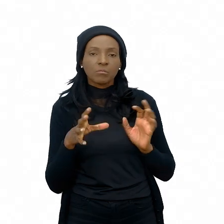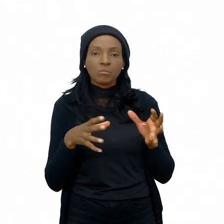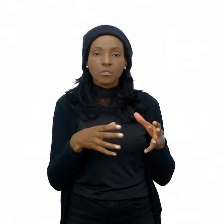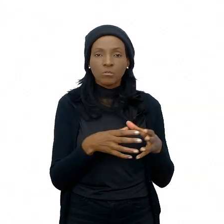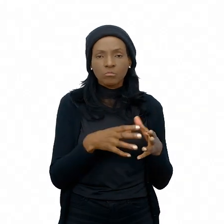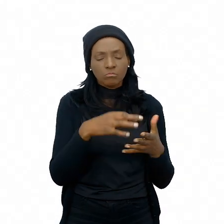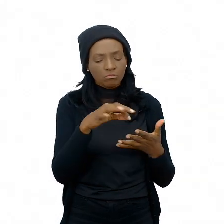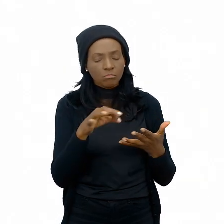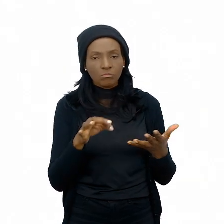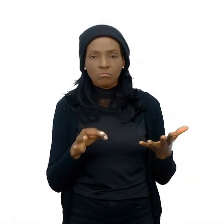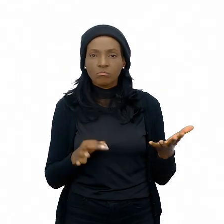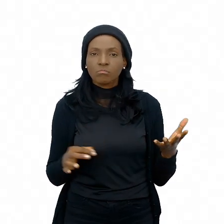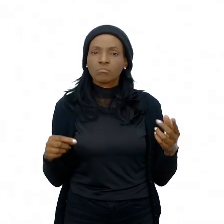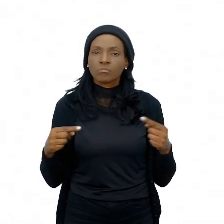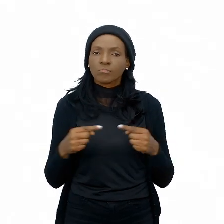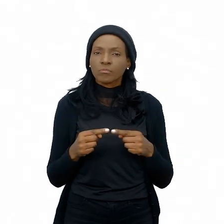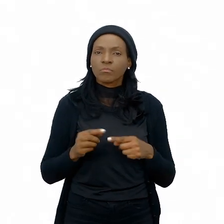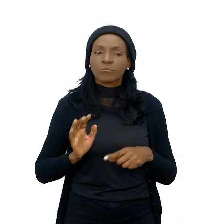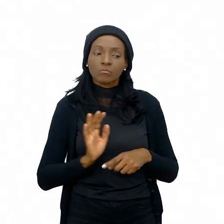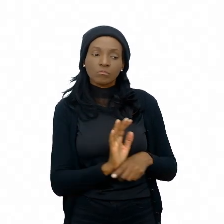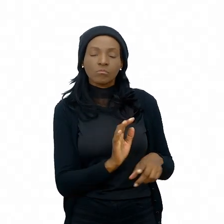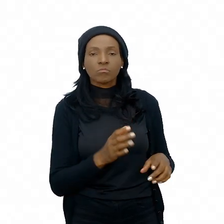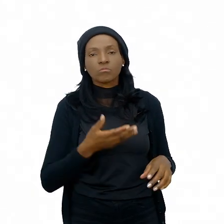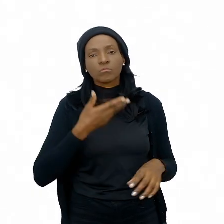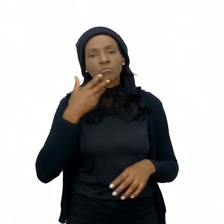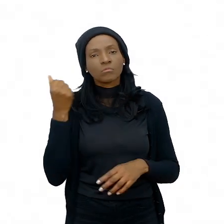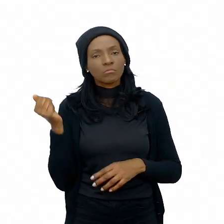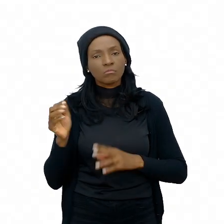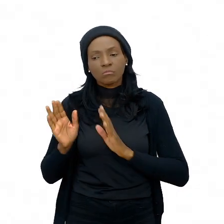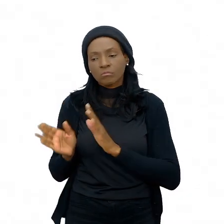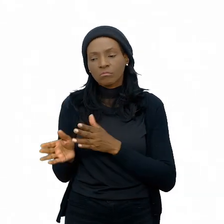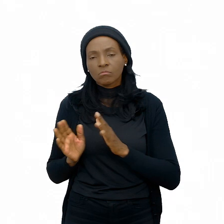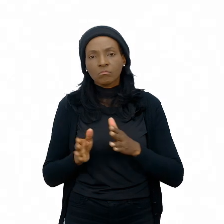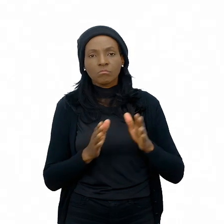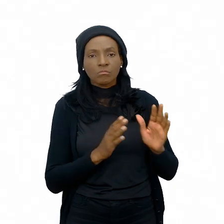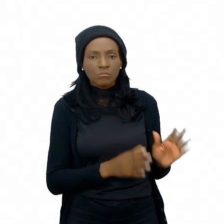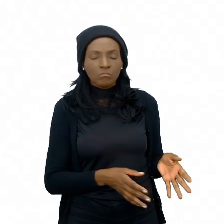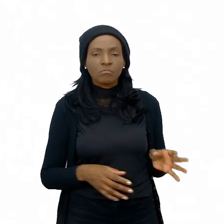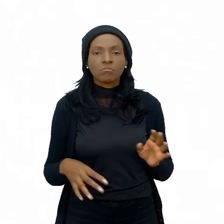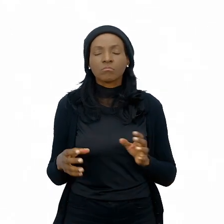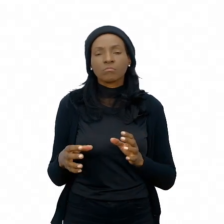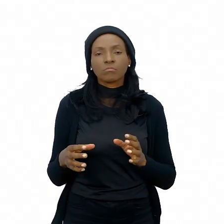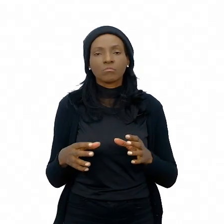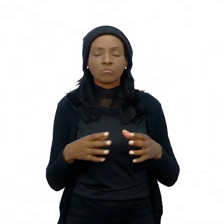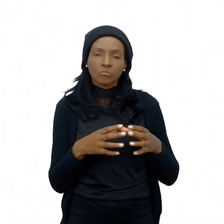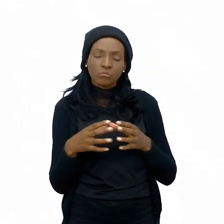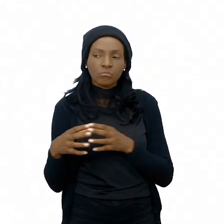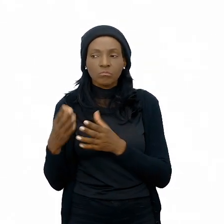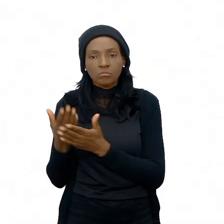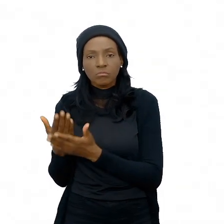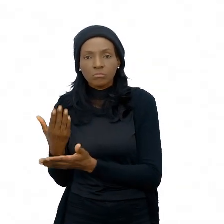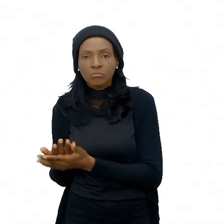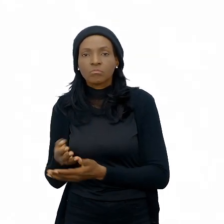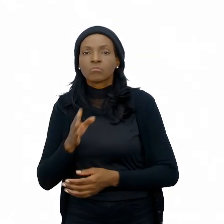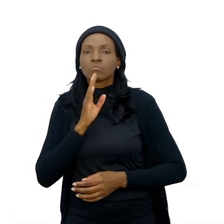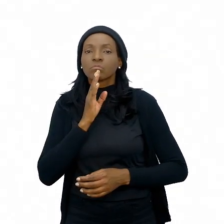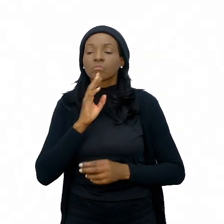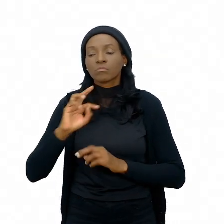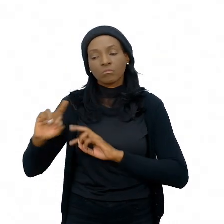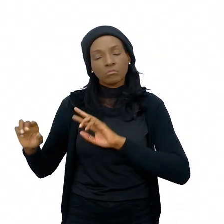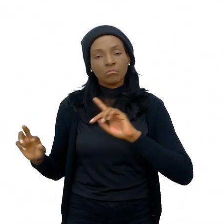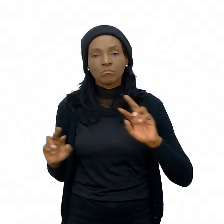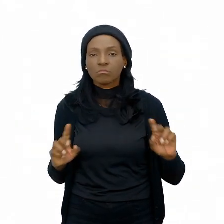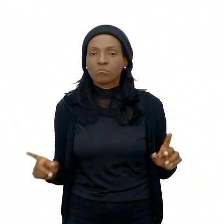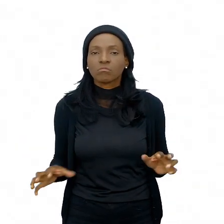características que podem facilitar a organização de agrupamentos de estudantes com conhecimentos diferentes